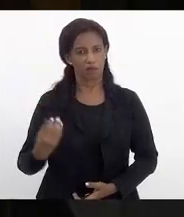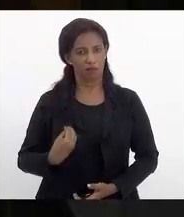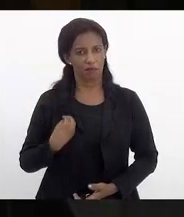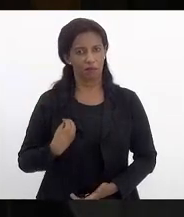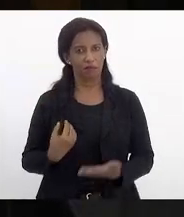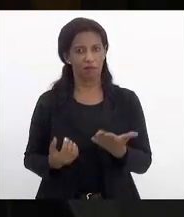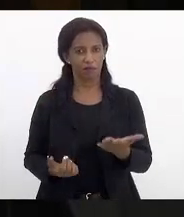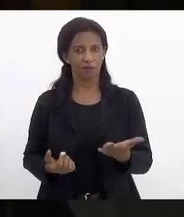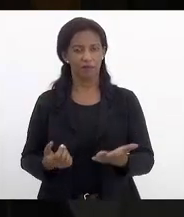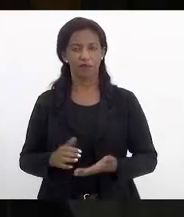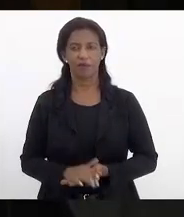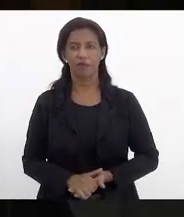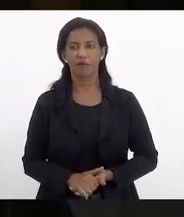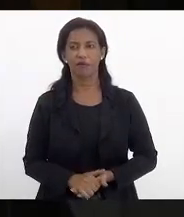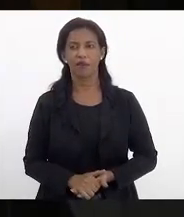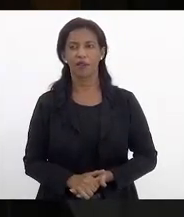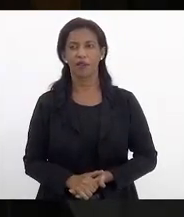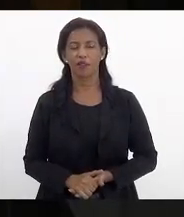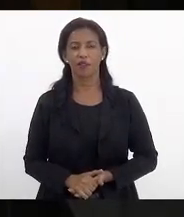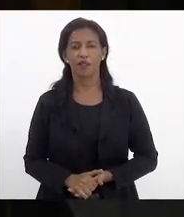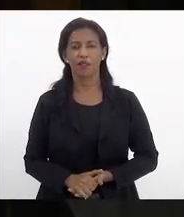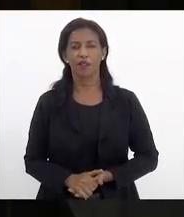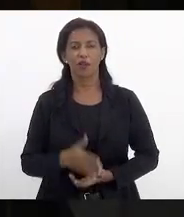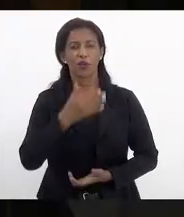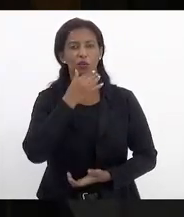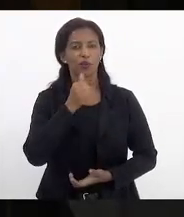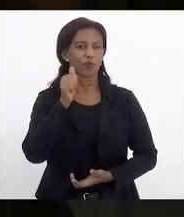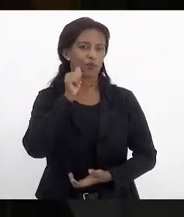presentes, senhoras e senhores